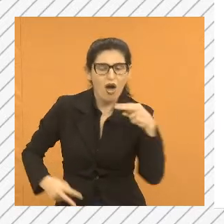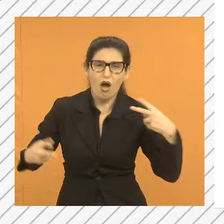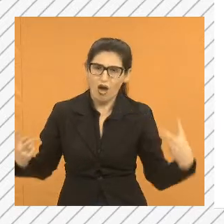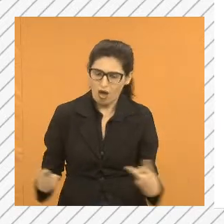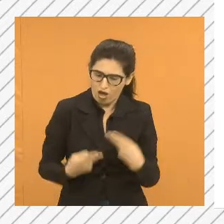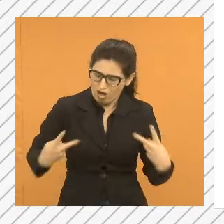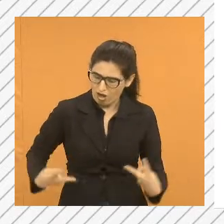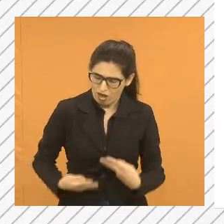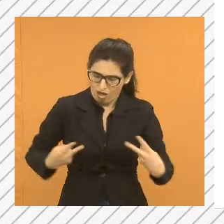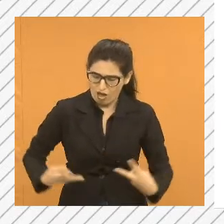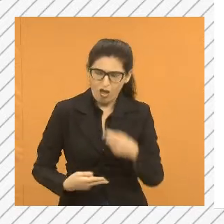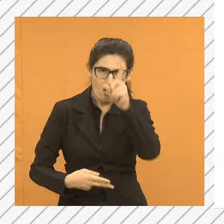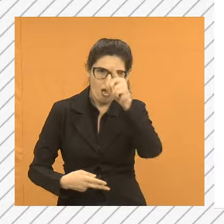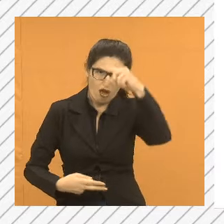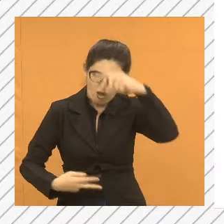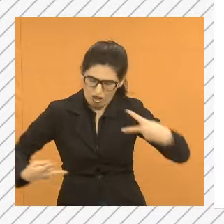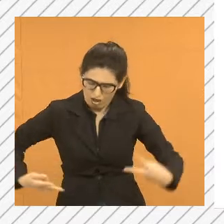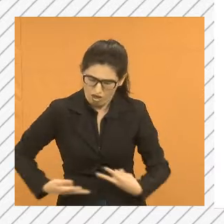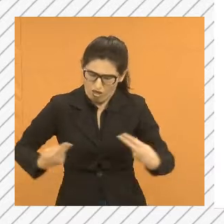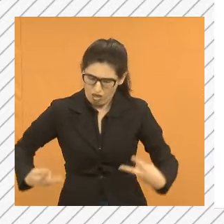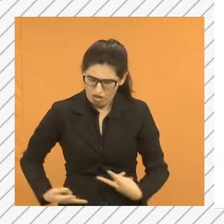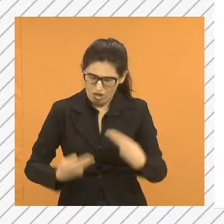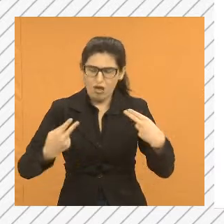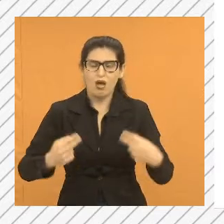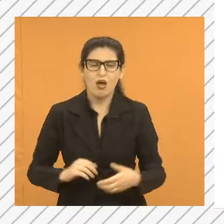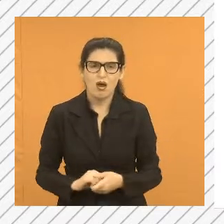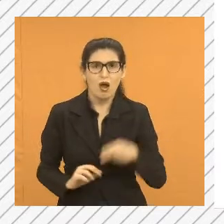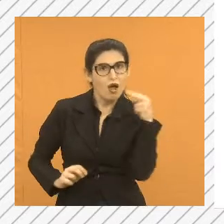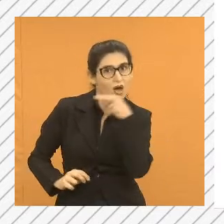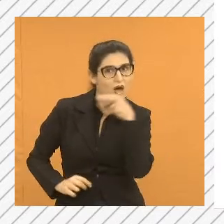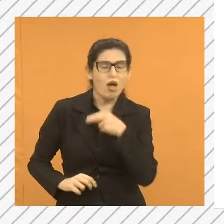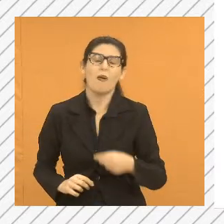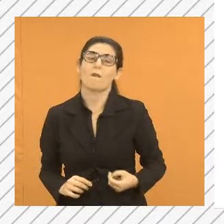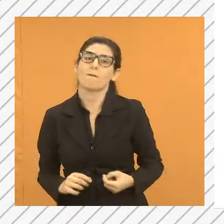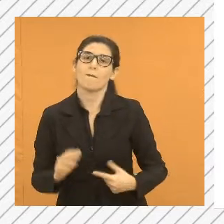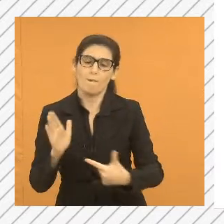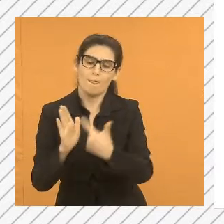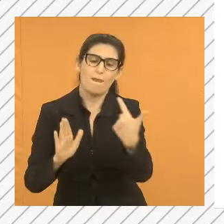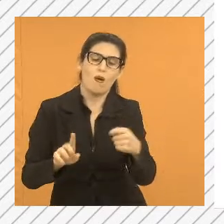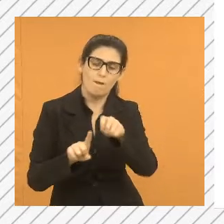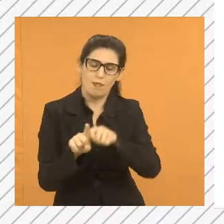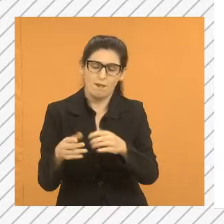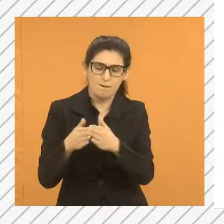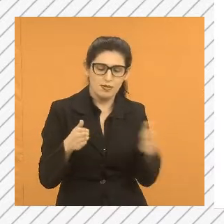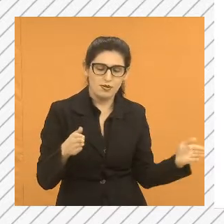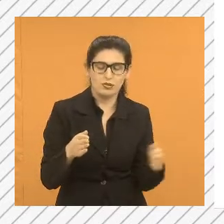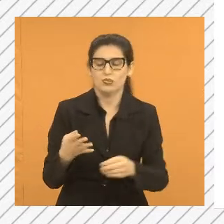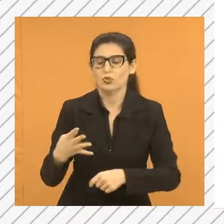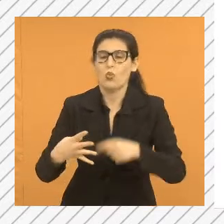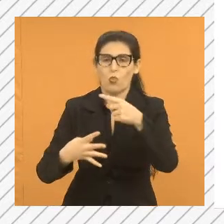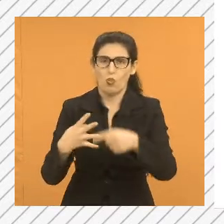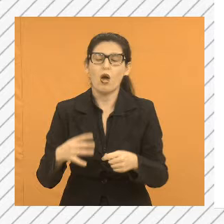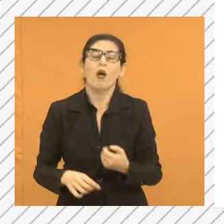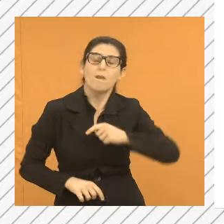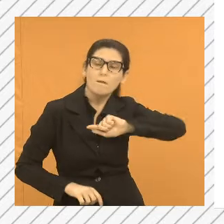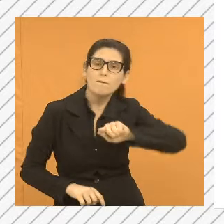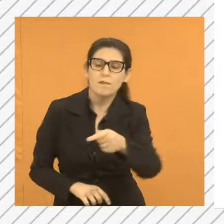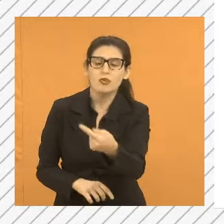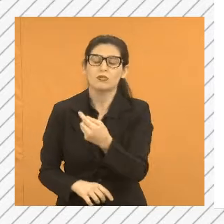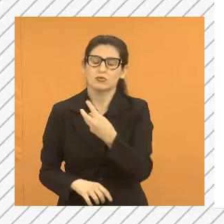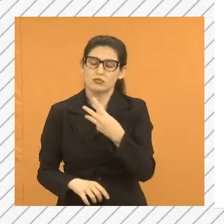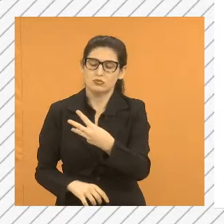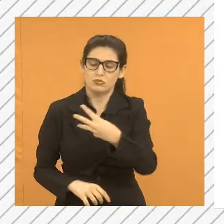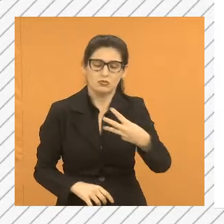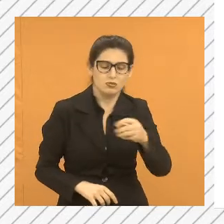são somadas às cirurgias eletivas, o segundo quadrimestre de 2018 apontou para